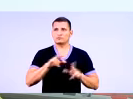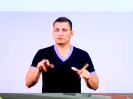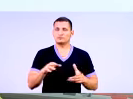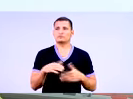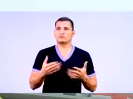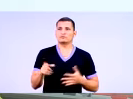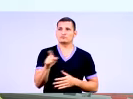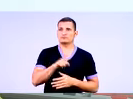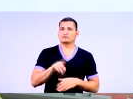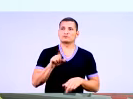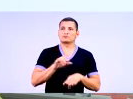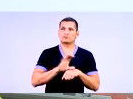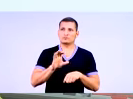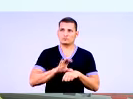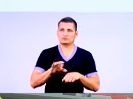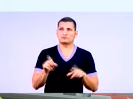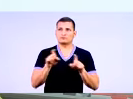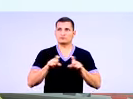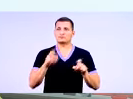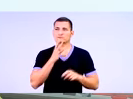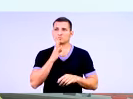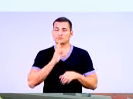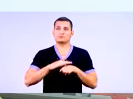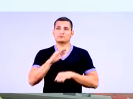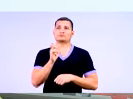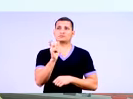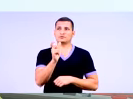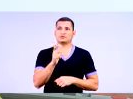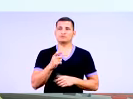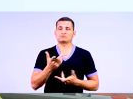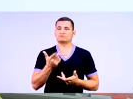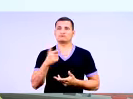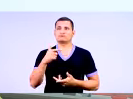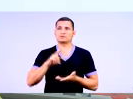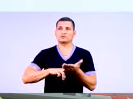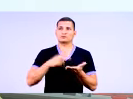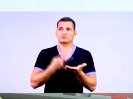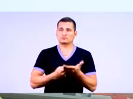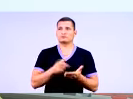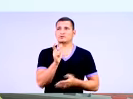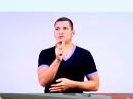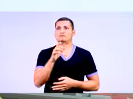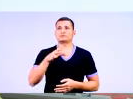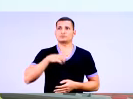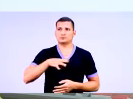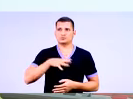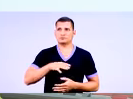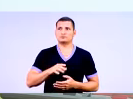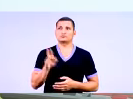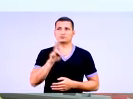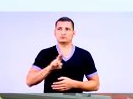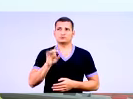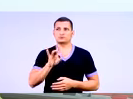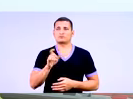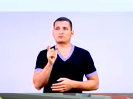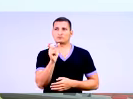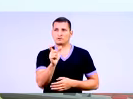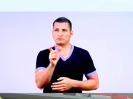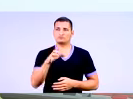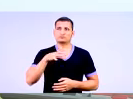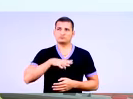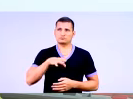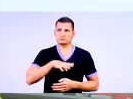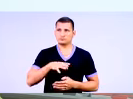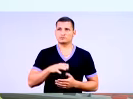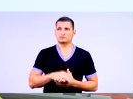de informática conhecem mais essa palavra. A gente não tem uma tradução para ela em português, a gente utiliza mesmo a palavra hacker em português.